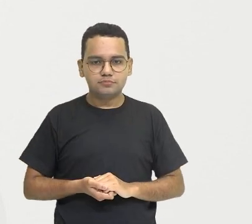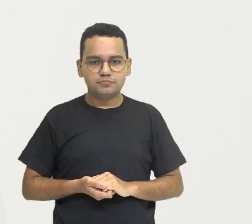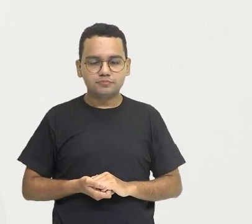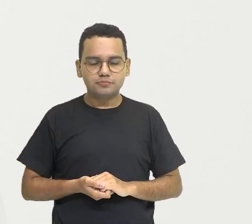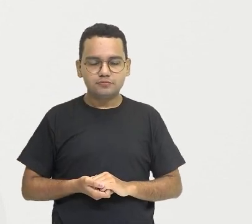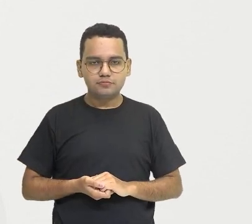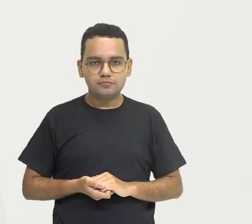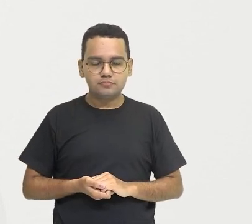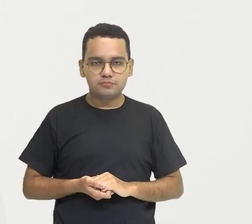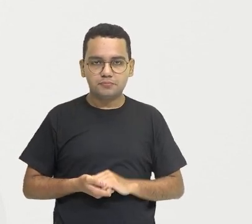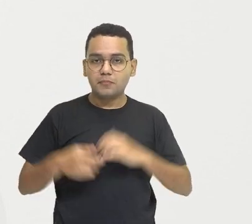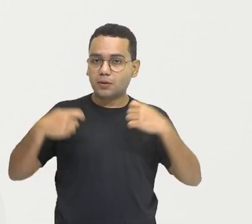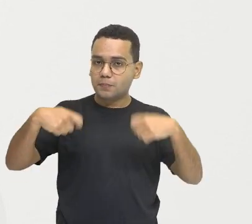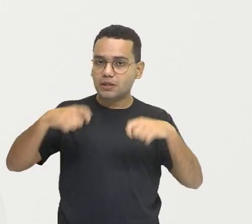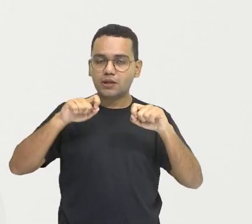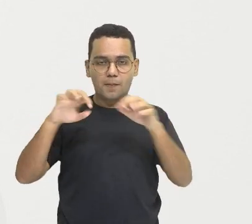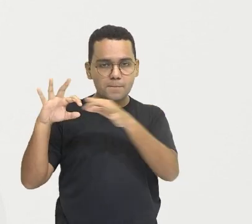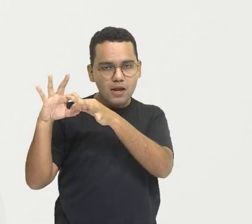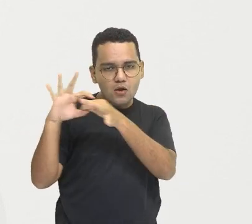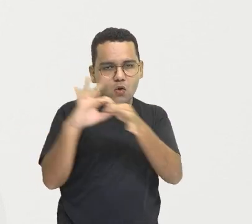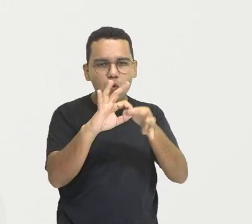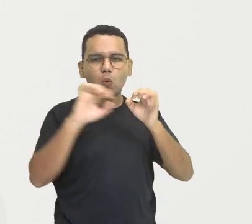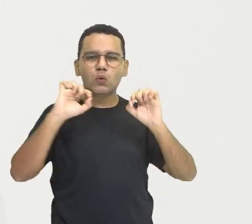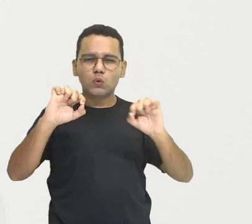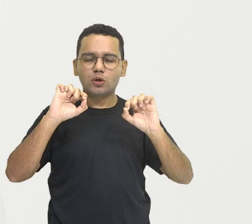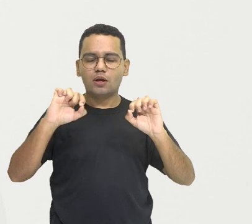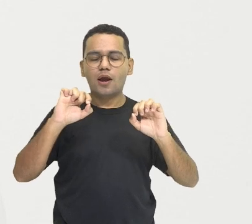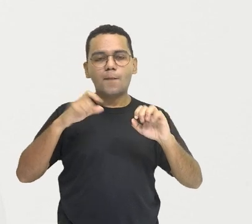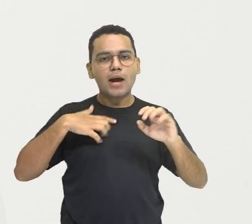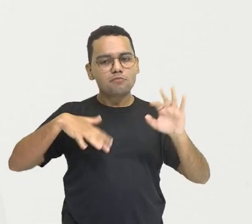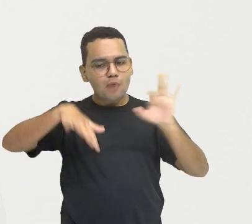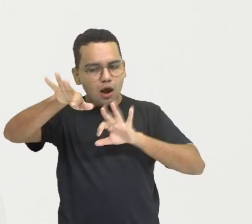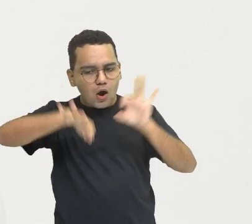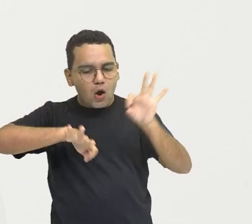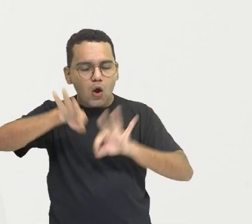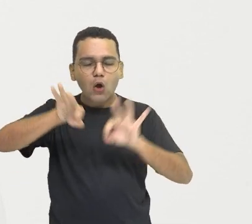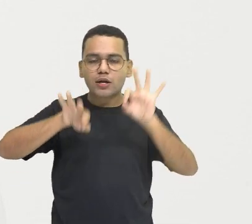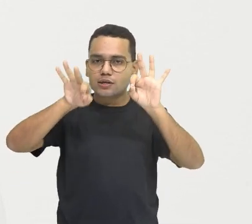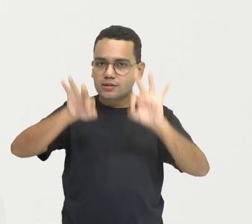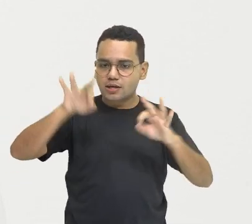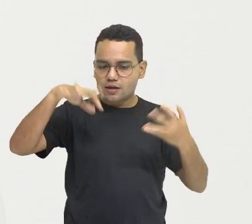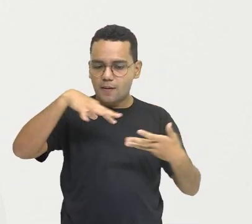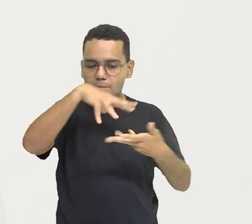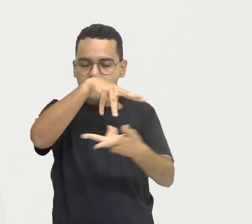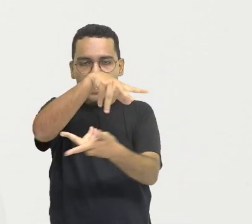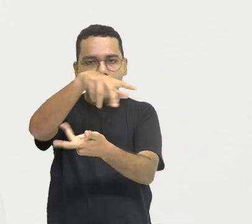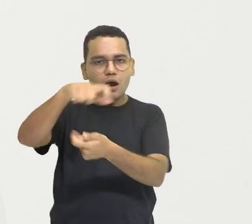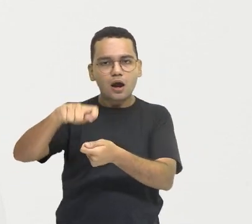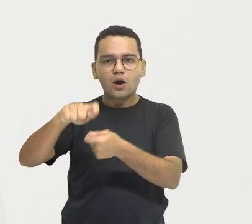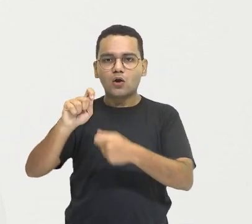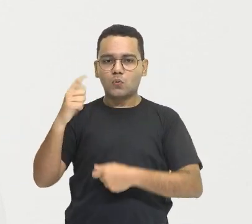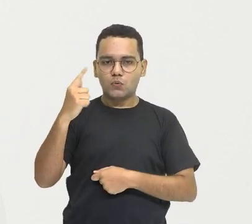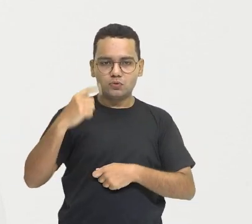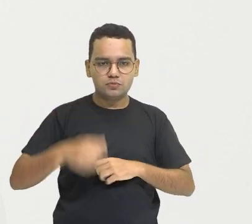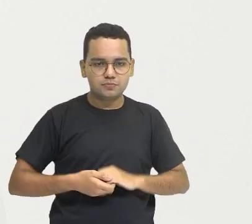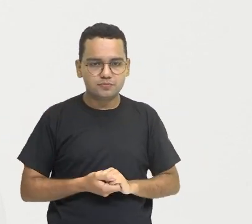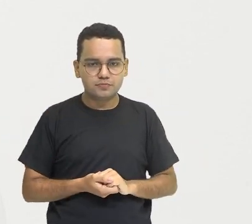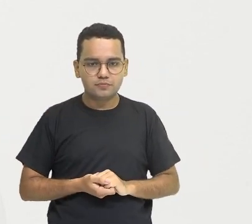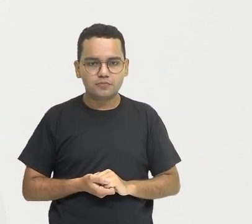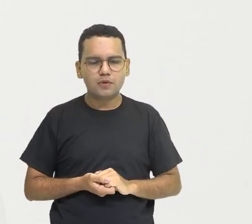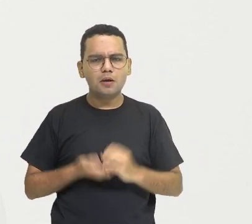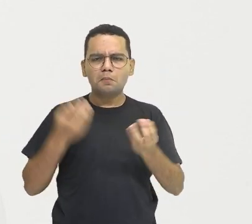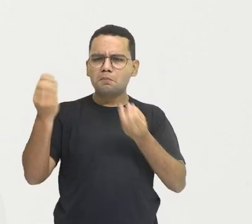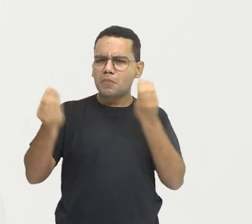para esse novo contexto, de uma nova ordem geopolítica mundial. Mas, professor, qual será essa nova